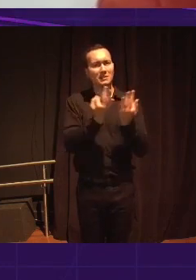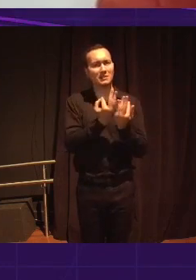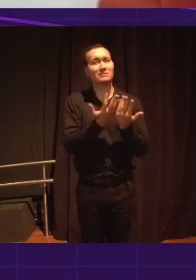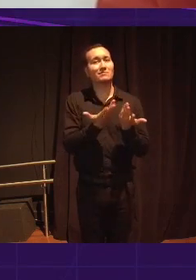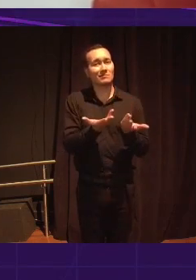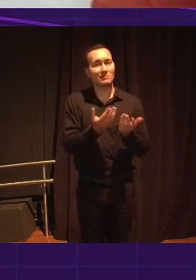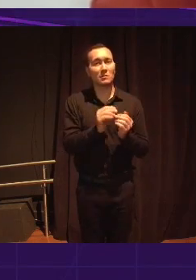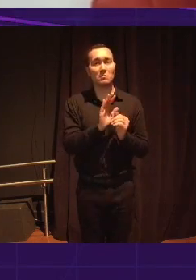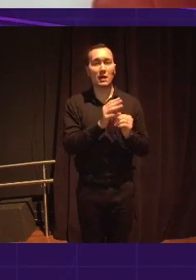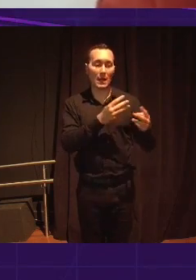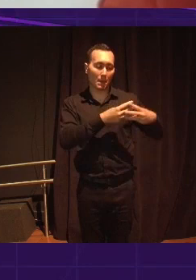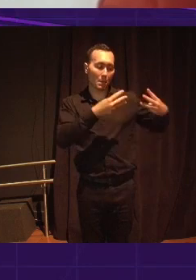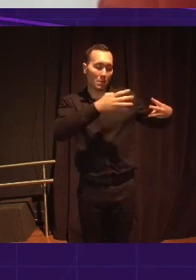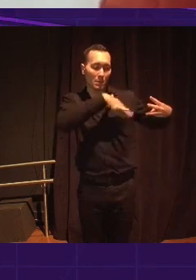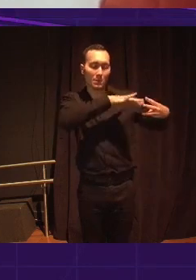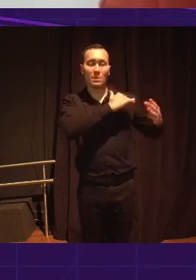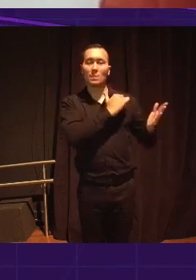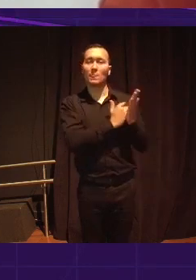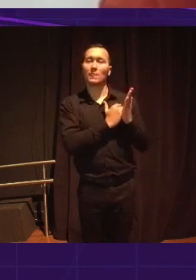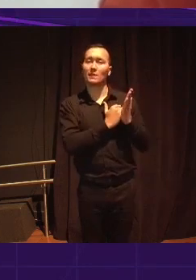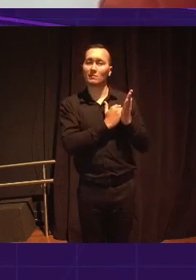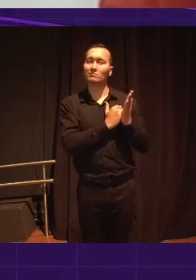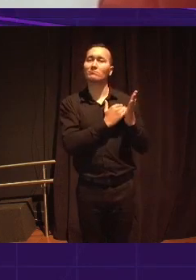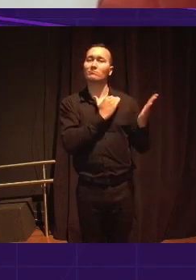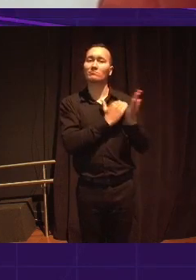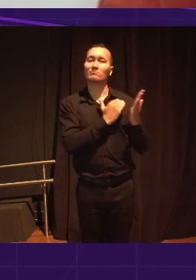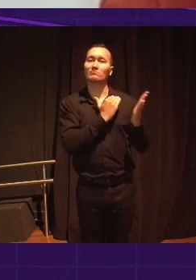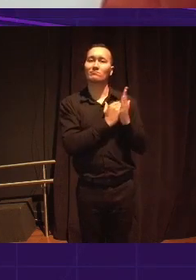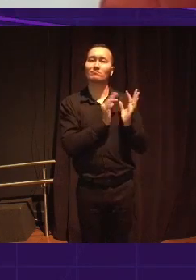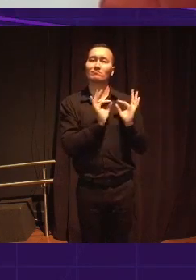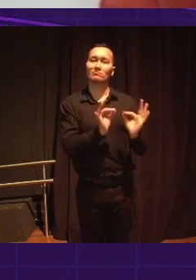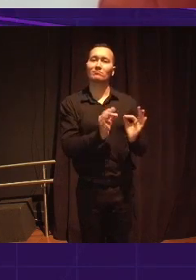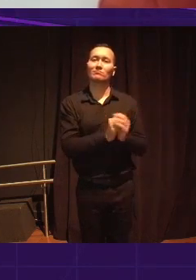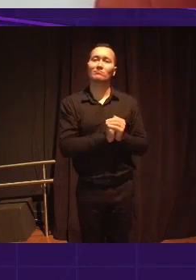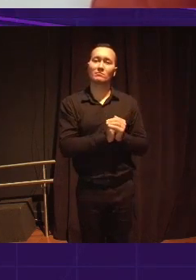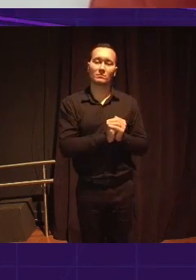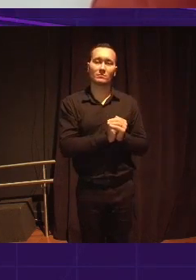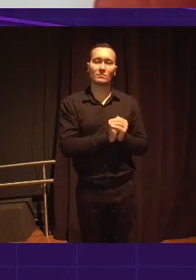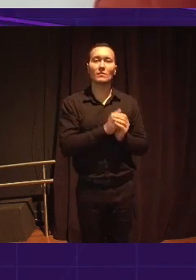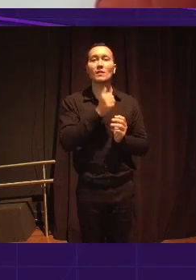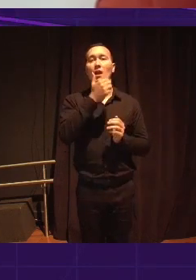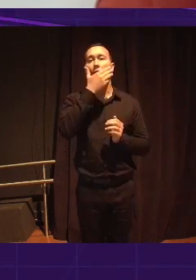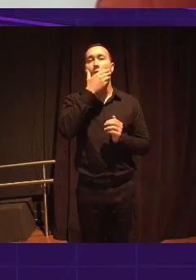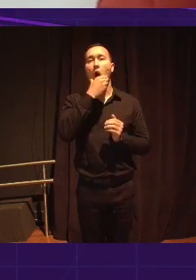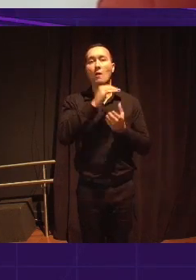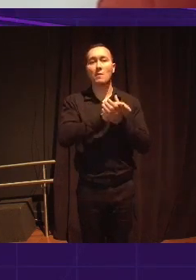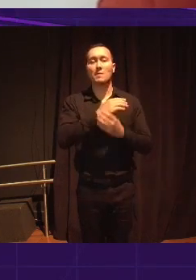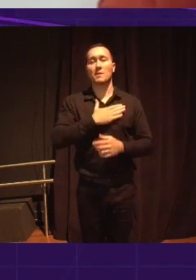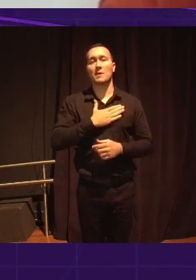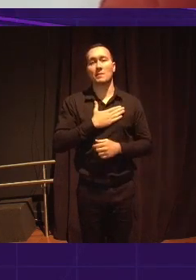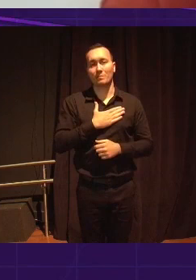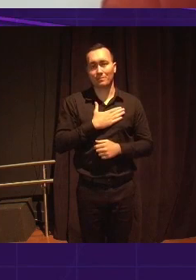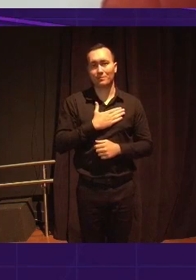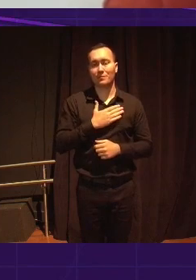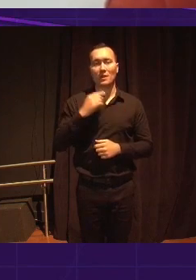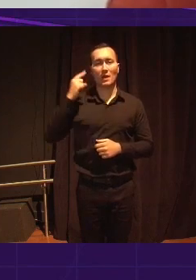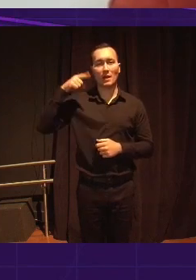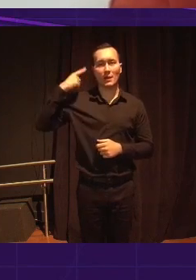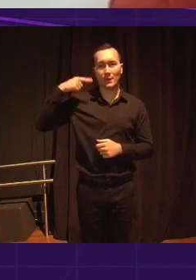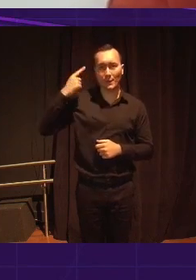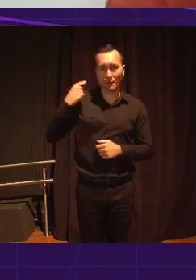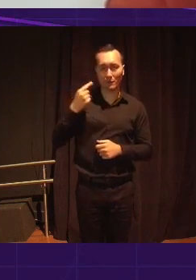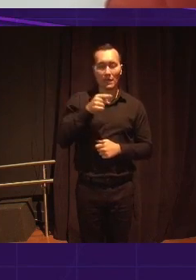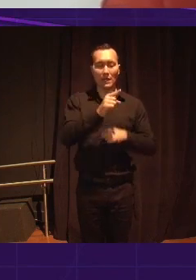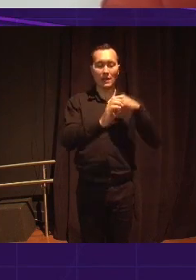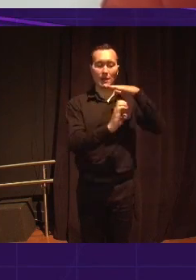de apoio. Então, meu marido, por exemplo, ele é advogado, ele deixou o escritório dele aqui em